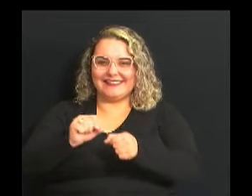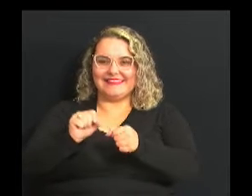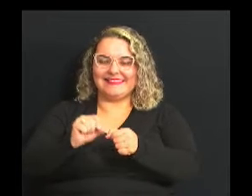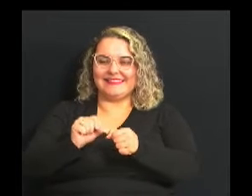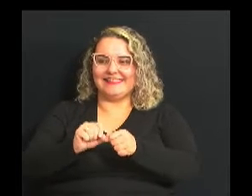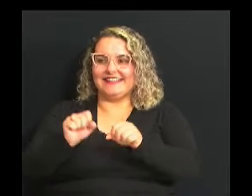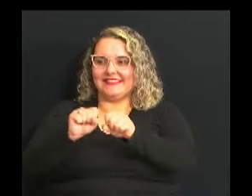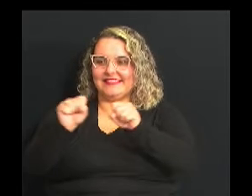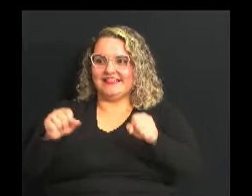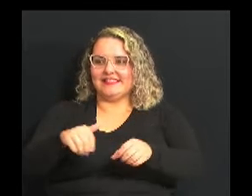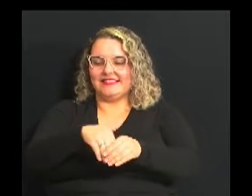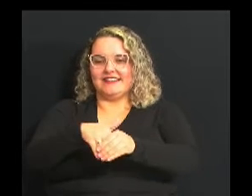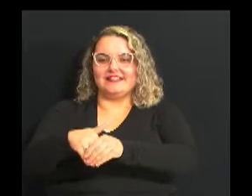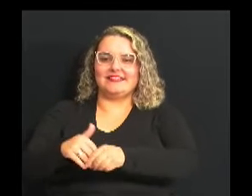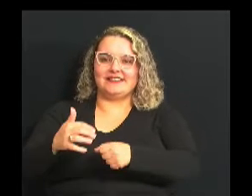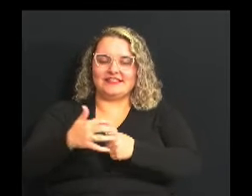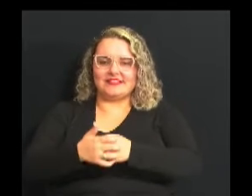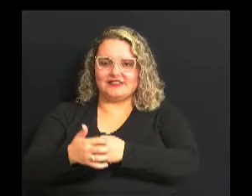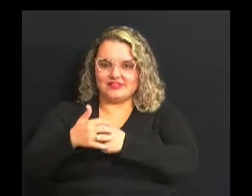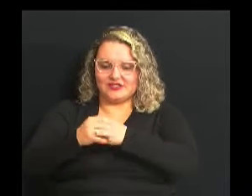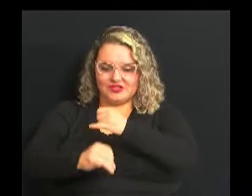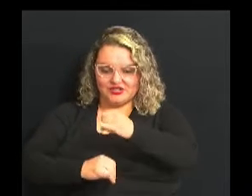de votação eletrônica próprio, né?